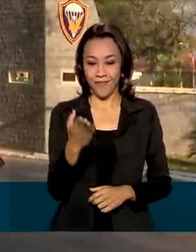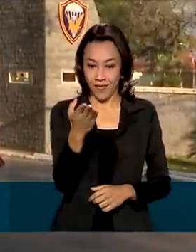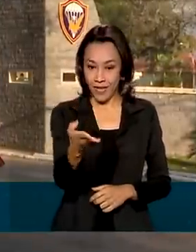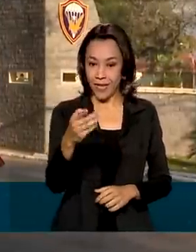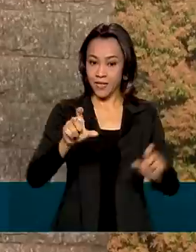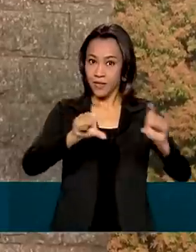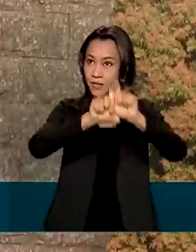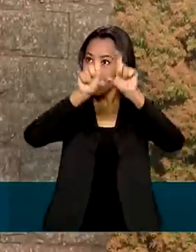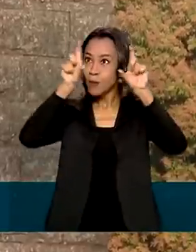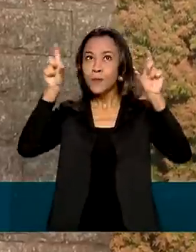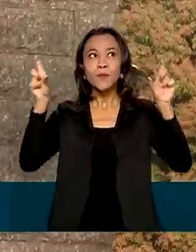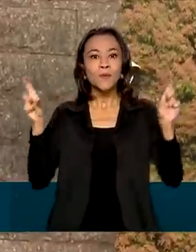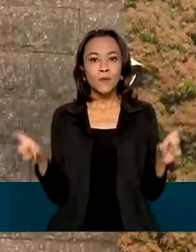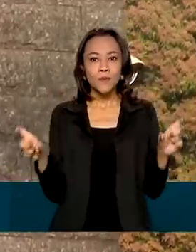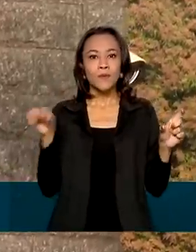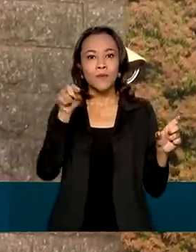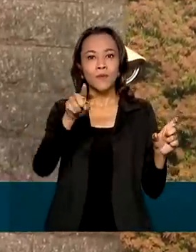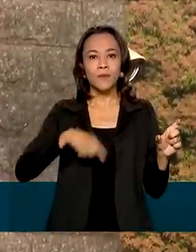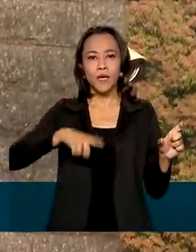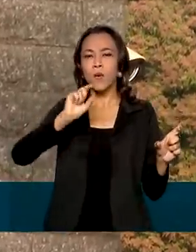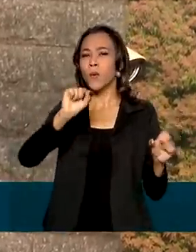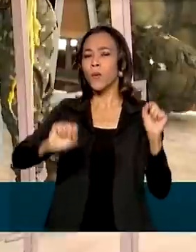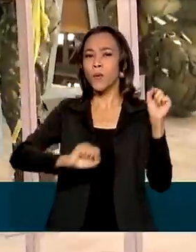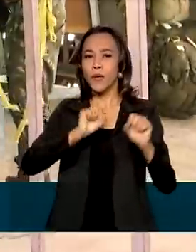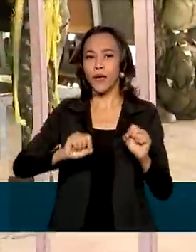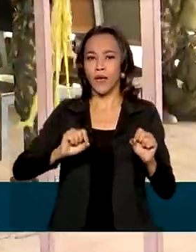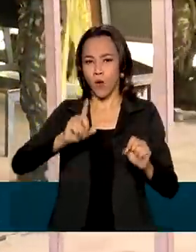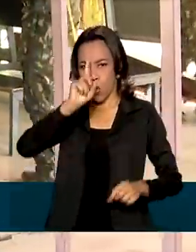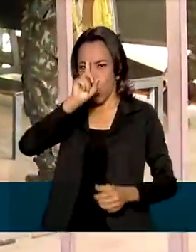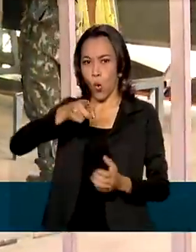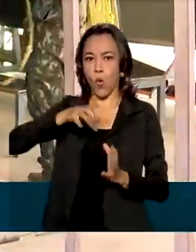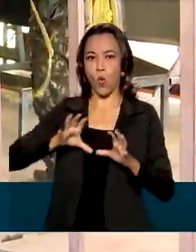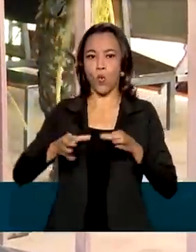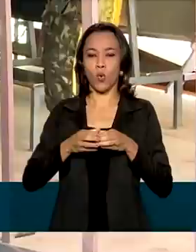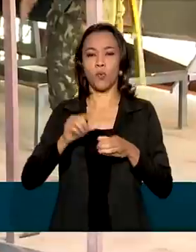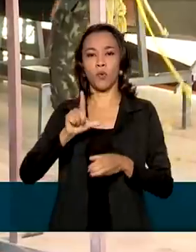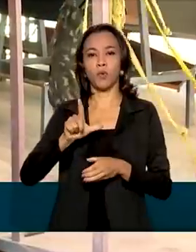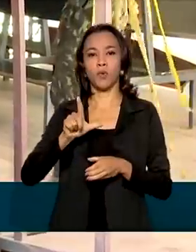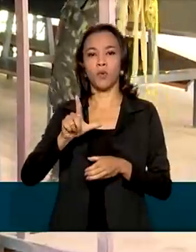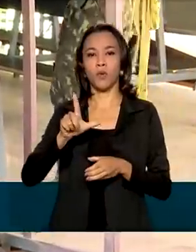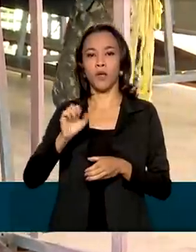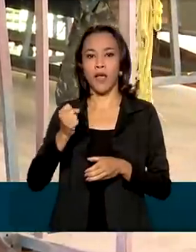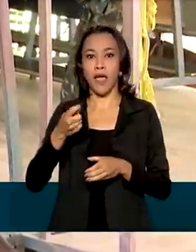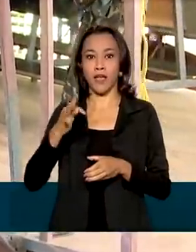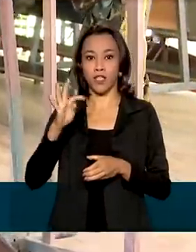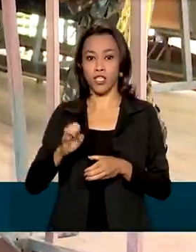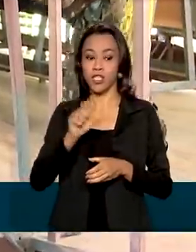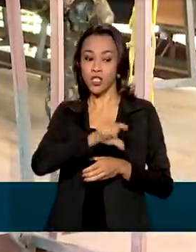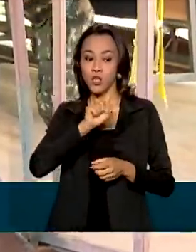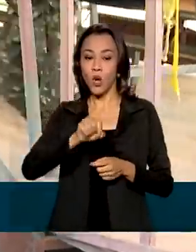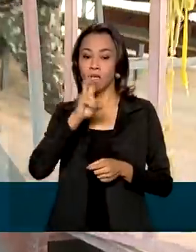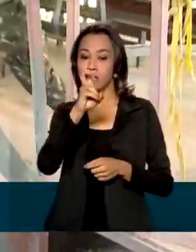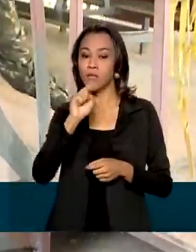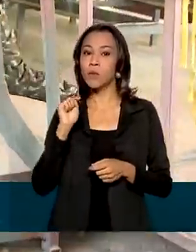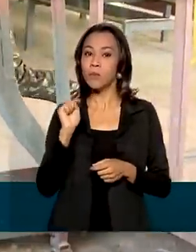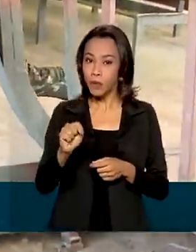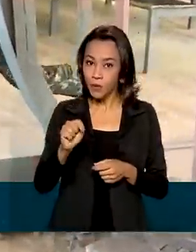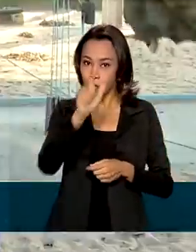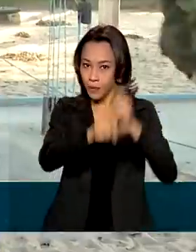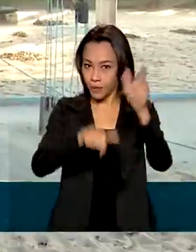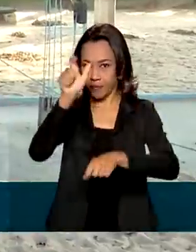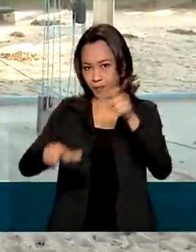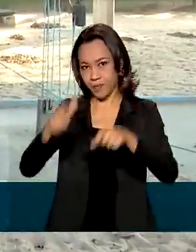Infantaria Paraquedista está subordinada ao Comando Militar do Leste e todos os anos seleciona entre 5 mil candidatos, 800